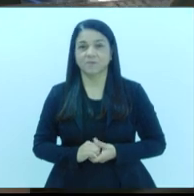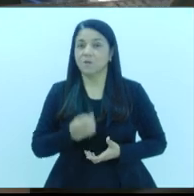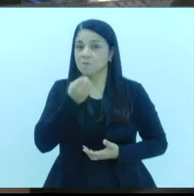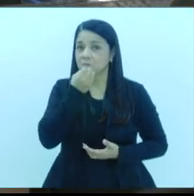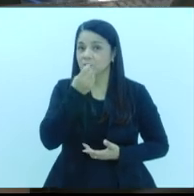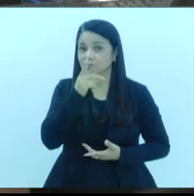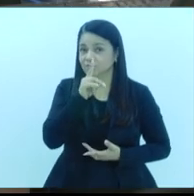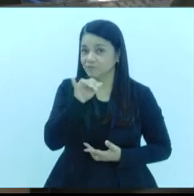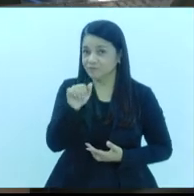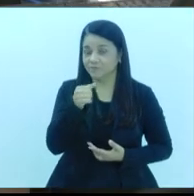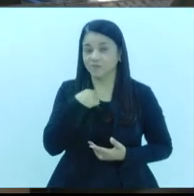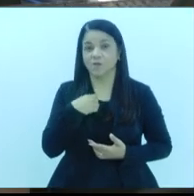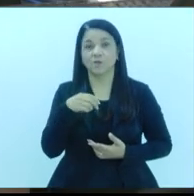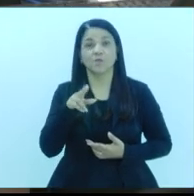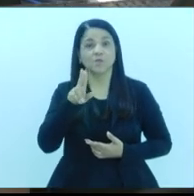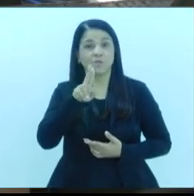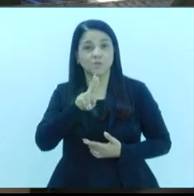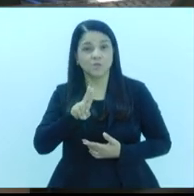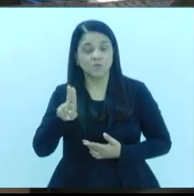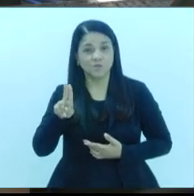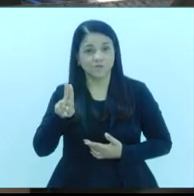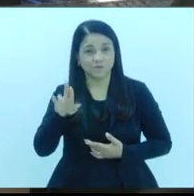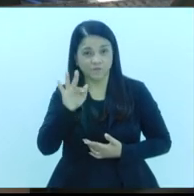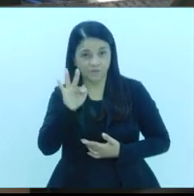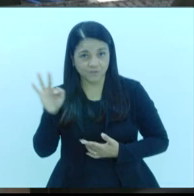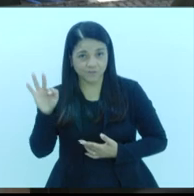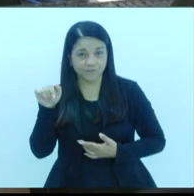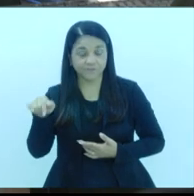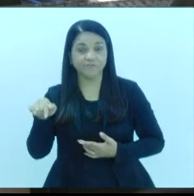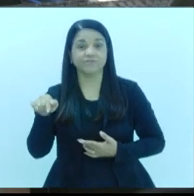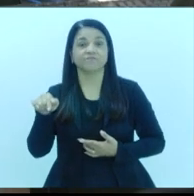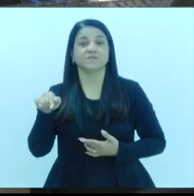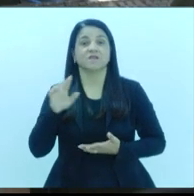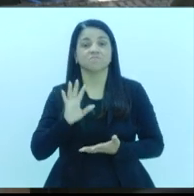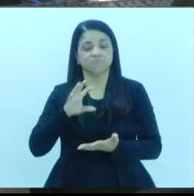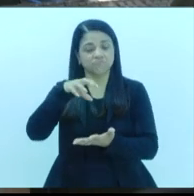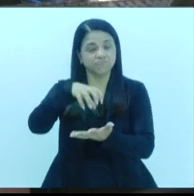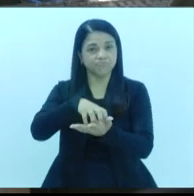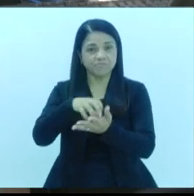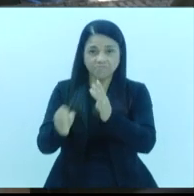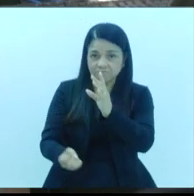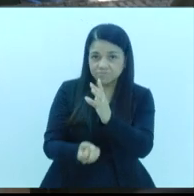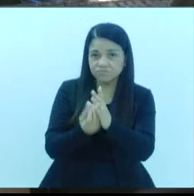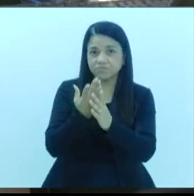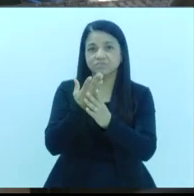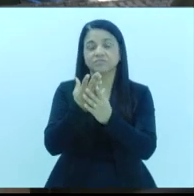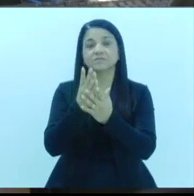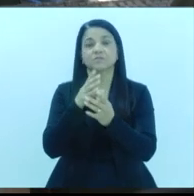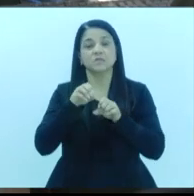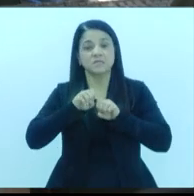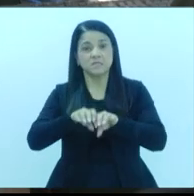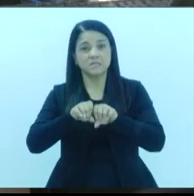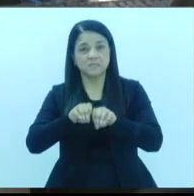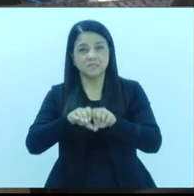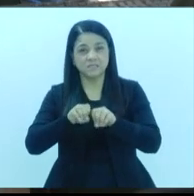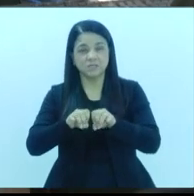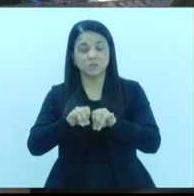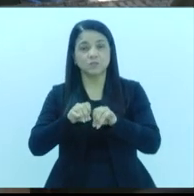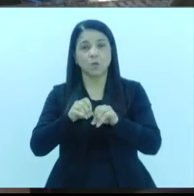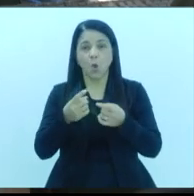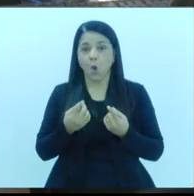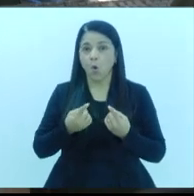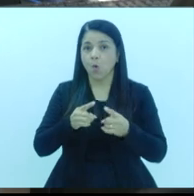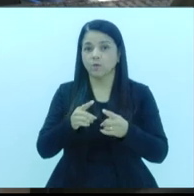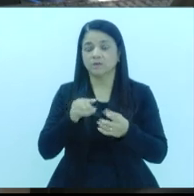Bom dia. A Universidade Federal Fluminense inaugurou recentemente o Centro de Referência para o Ensino do Combate à Desinformação,